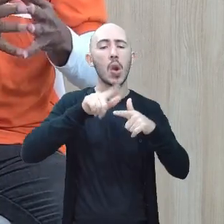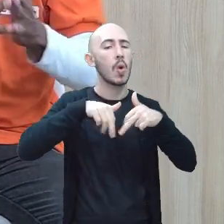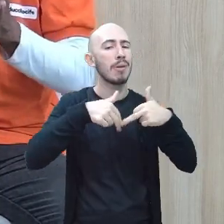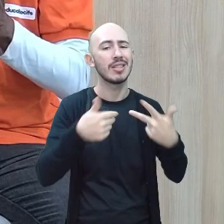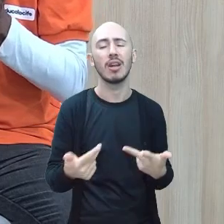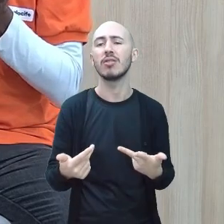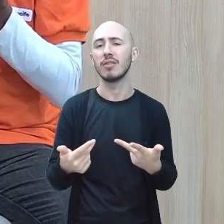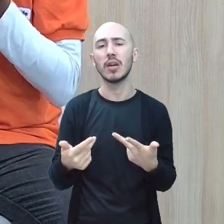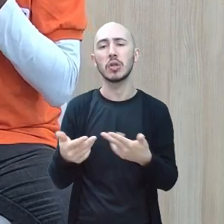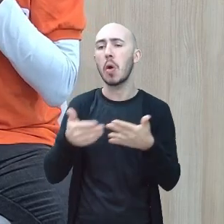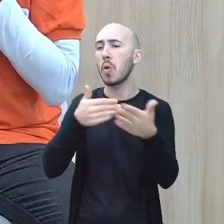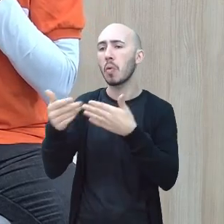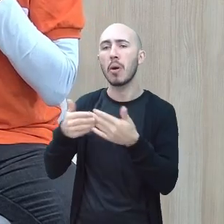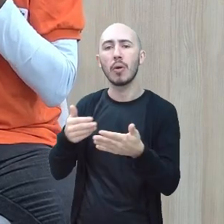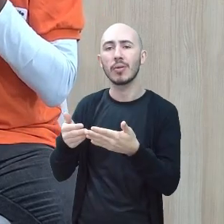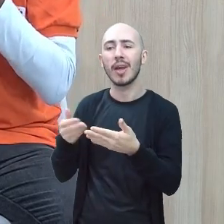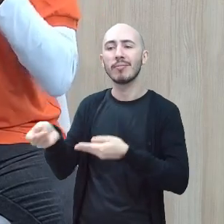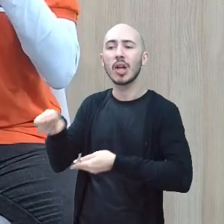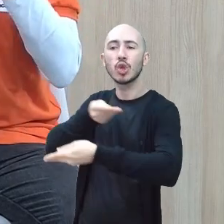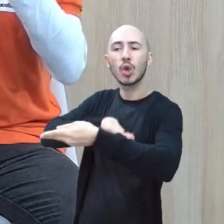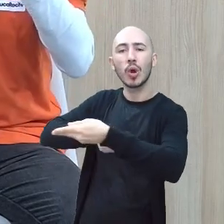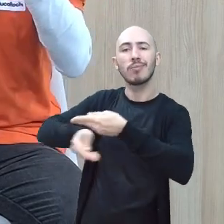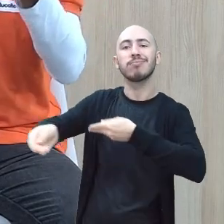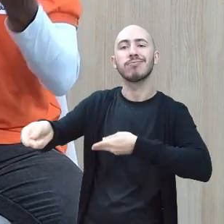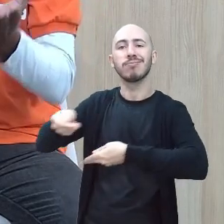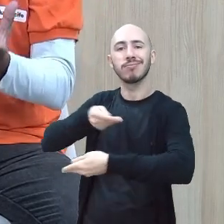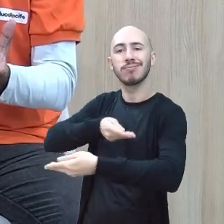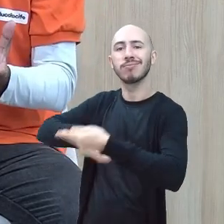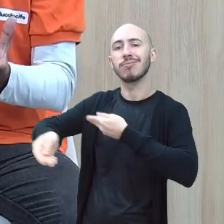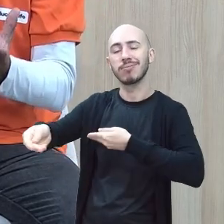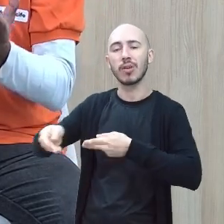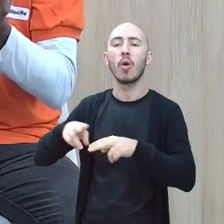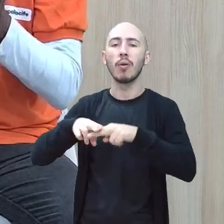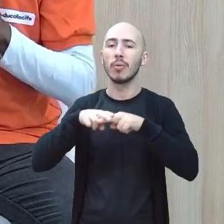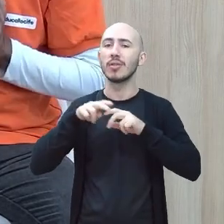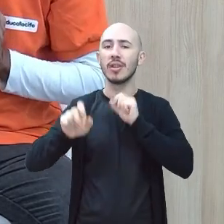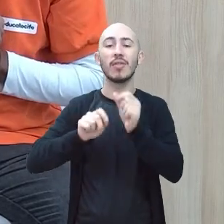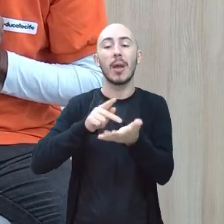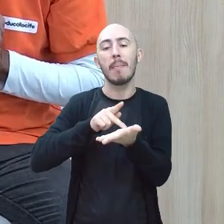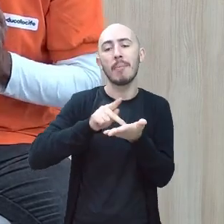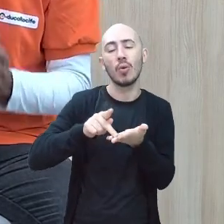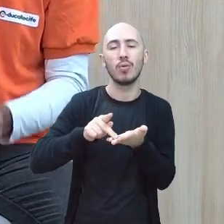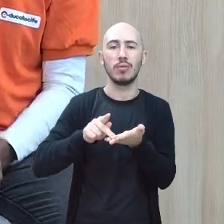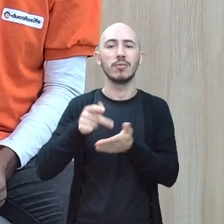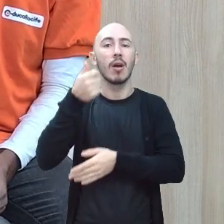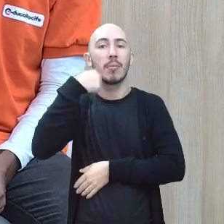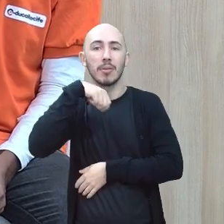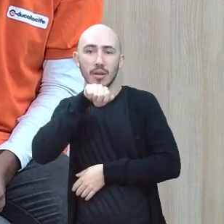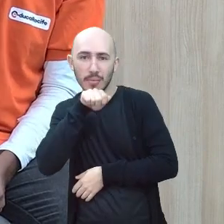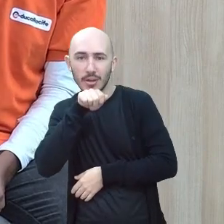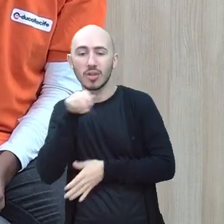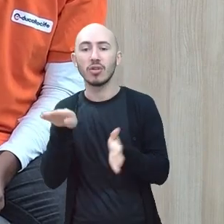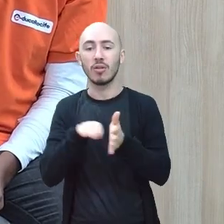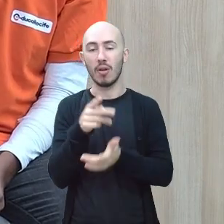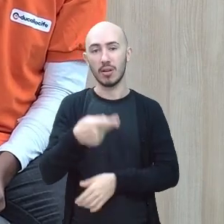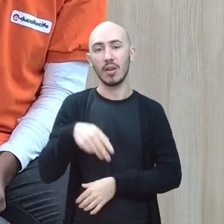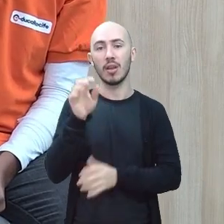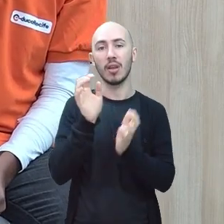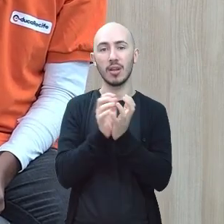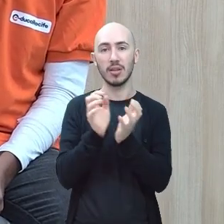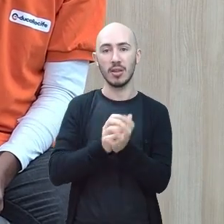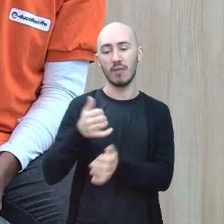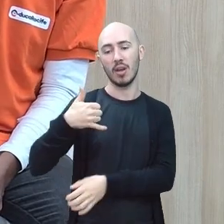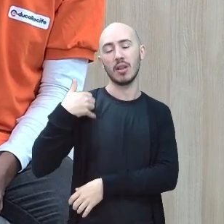qualquer coisa. Porque eram puros, eles eram nativos da terra. A minha mãe, gente, chegou aqui em Recife aos 23 anos de idade, 21